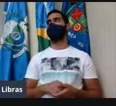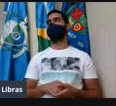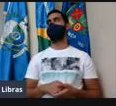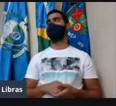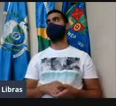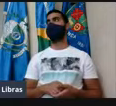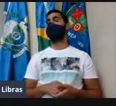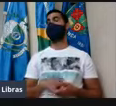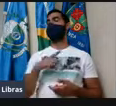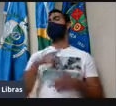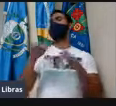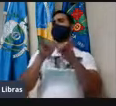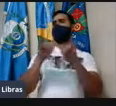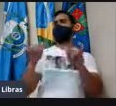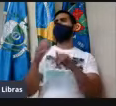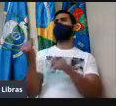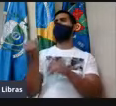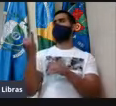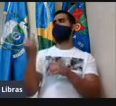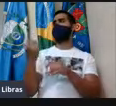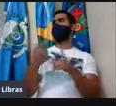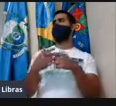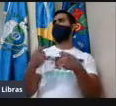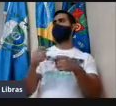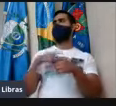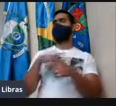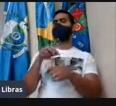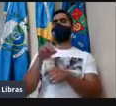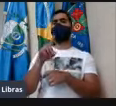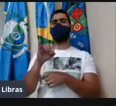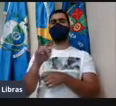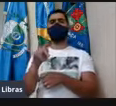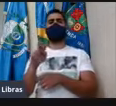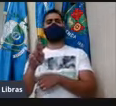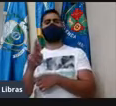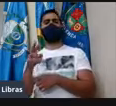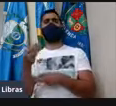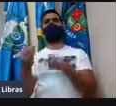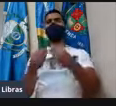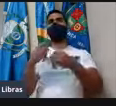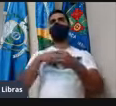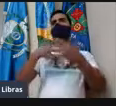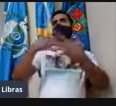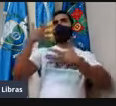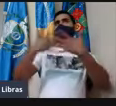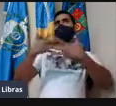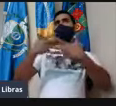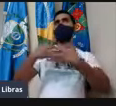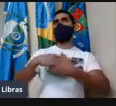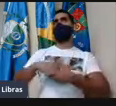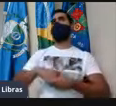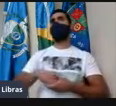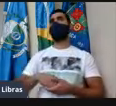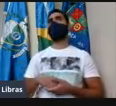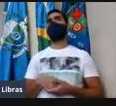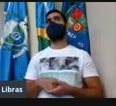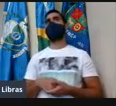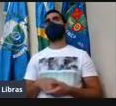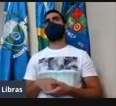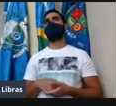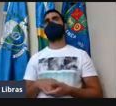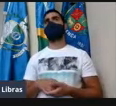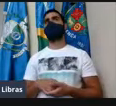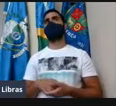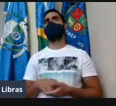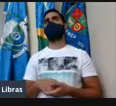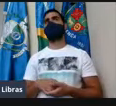essa informação é importantíssima, Juarez, justamente por causa disso. O DIPR é a nossa fonte de transparência. O DIPR atende o anseio de